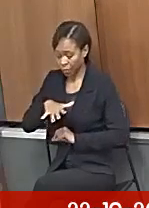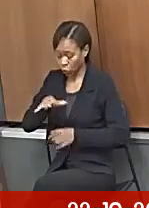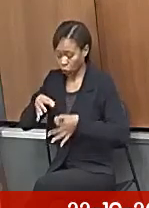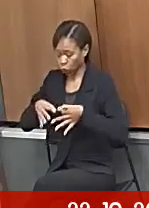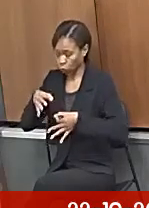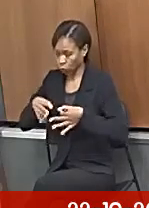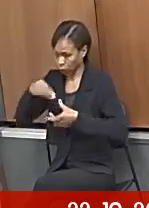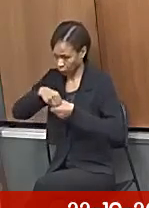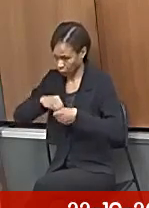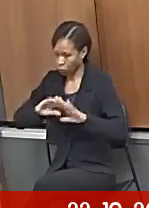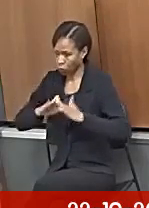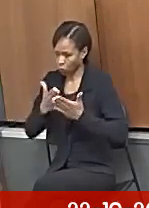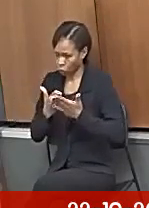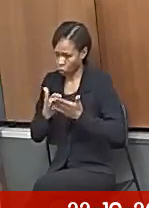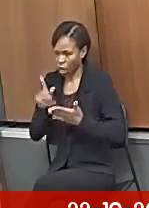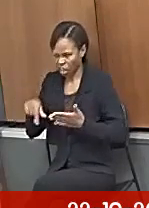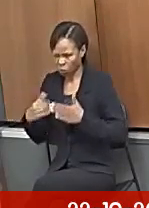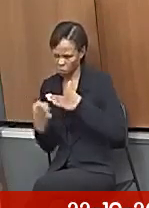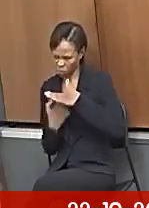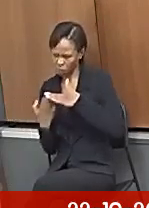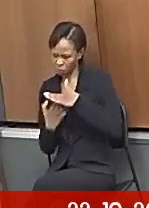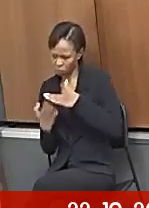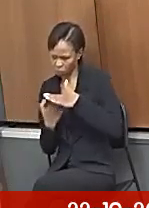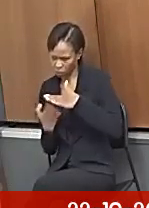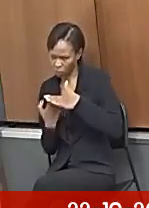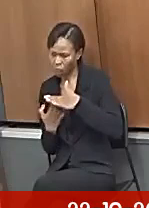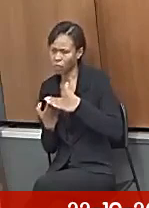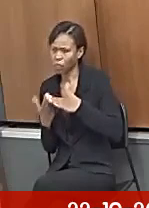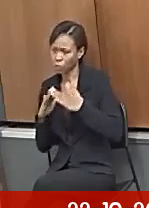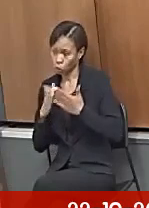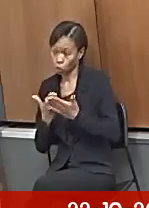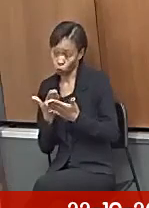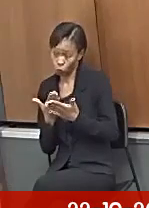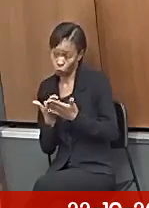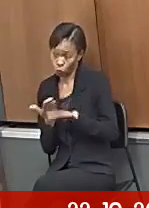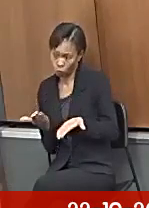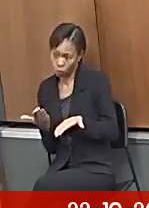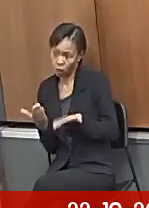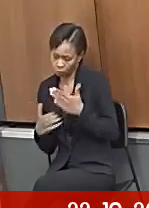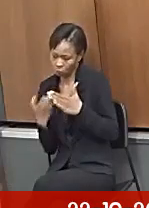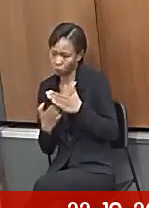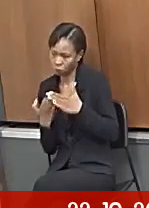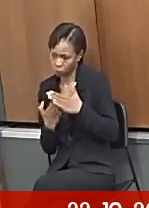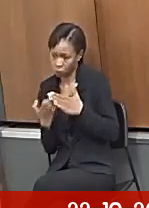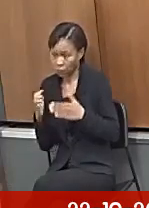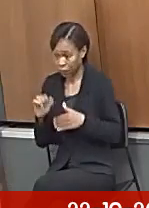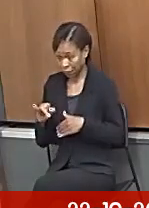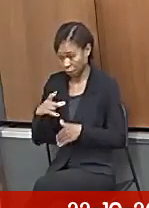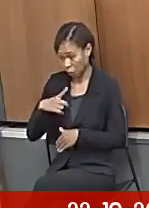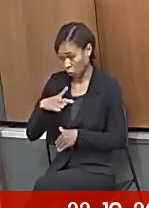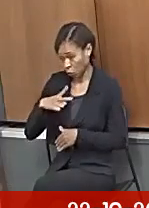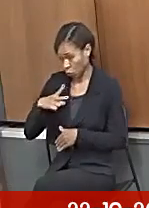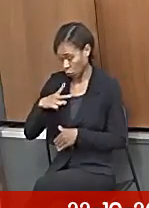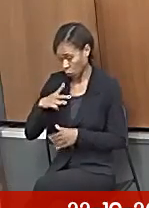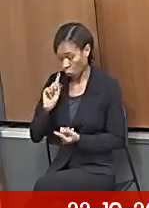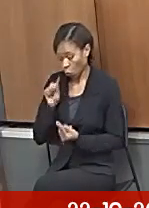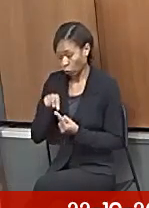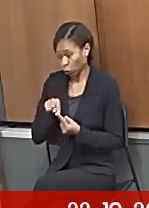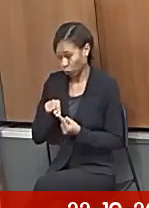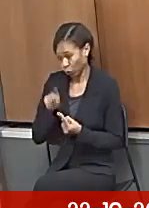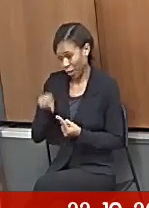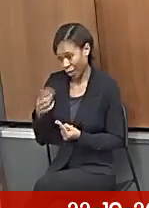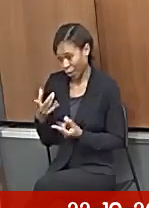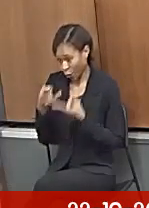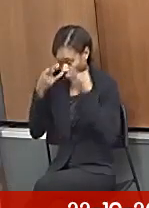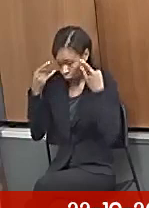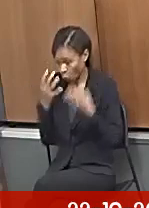da escola, que é uma empresa mercantil, uma escola, é uma escola que, se ela é privada, o objetivo dela é ter lucro,